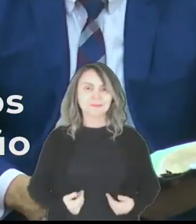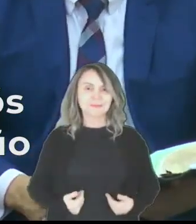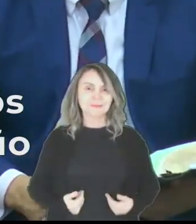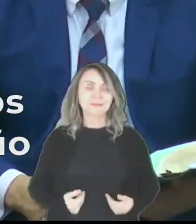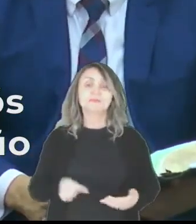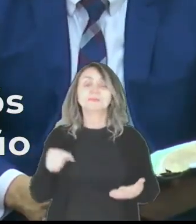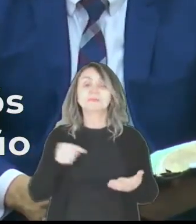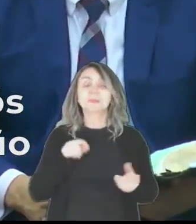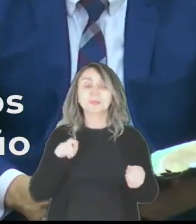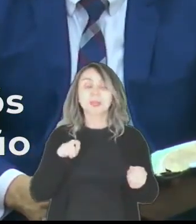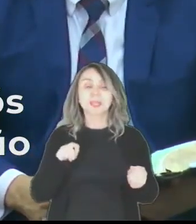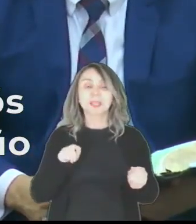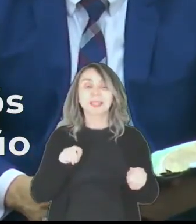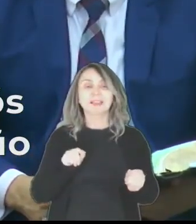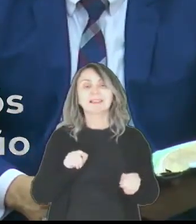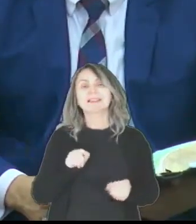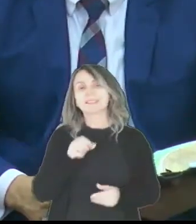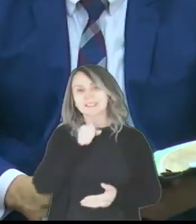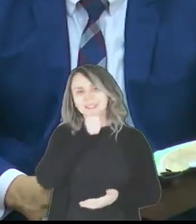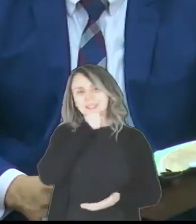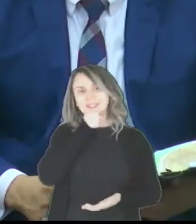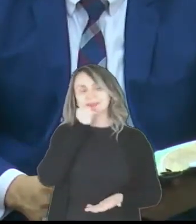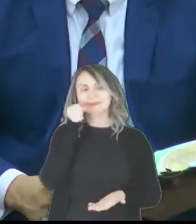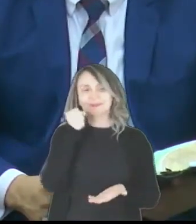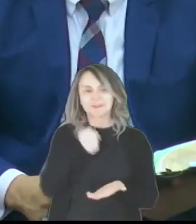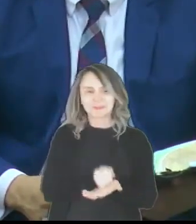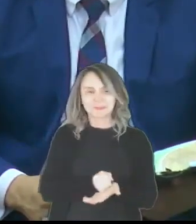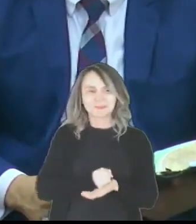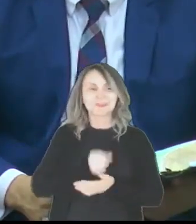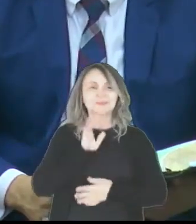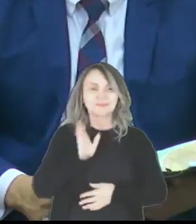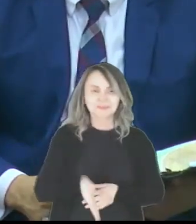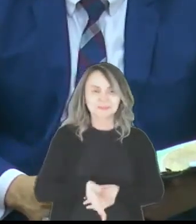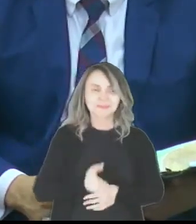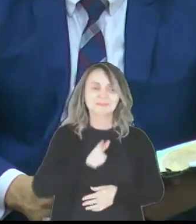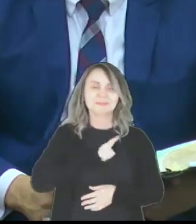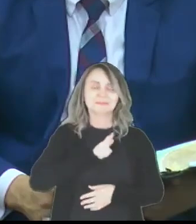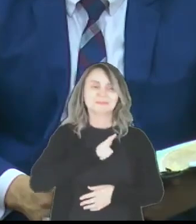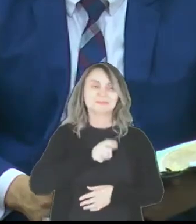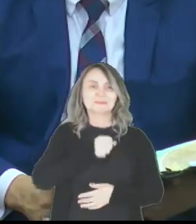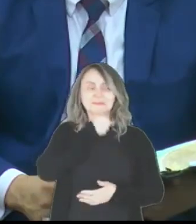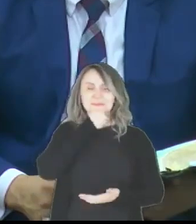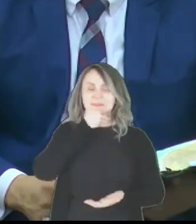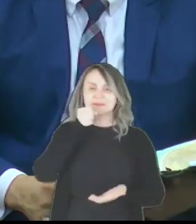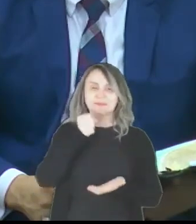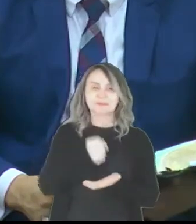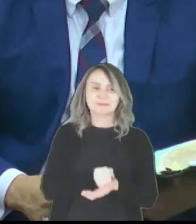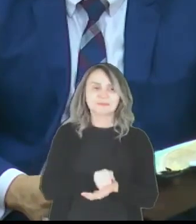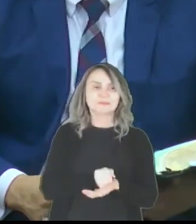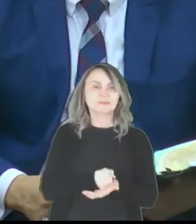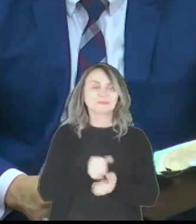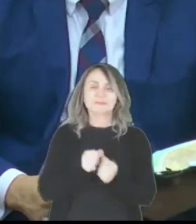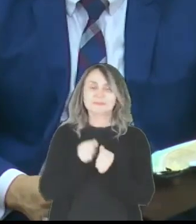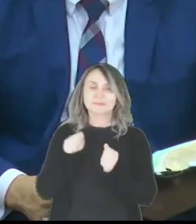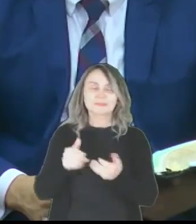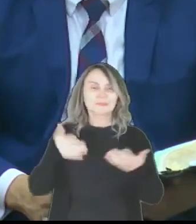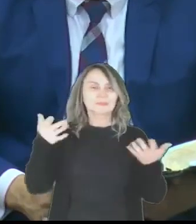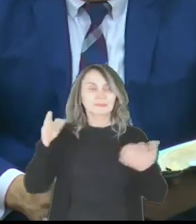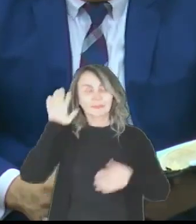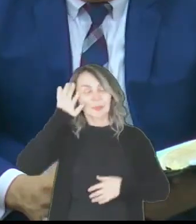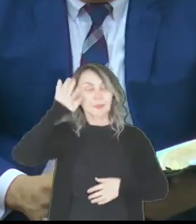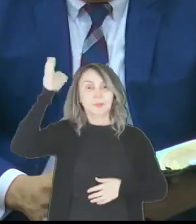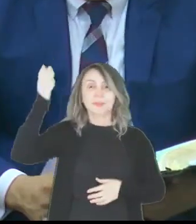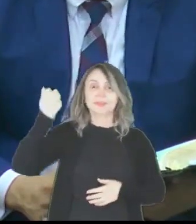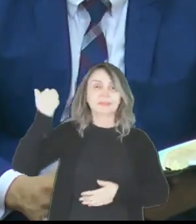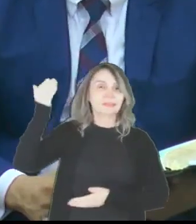falando do Antigo Testamento, que já existia. O Antigo Testamento, os milagres que aconteceram,